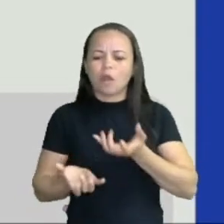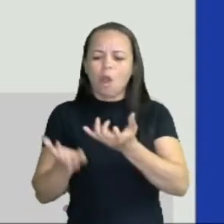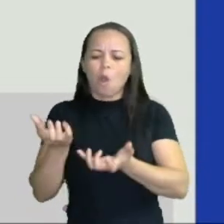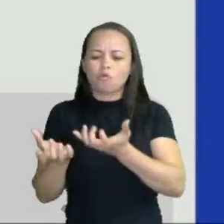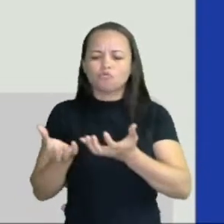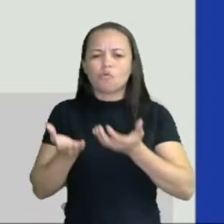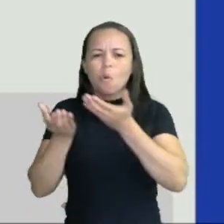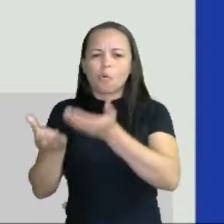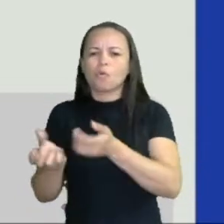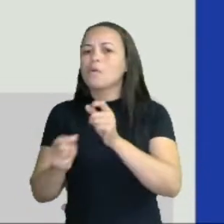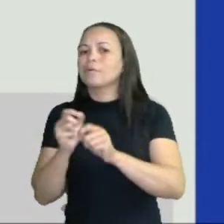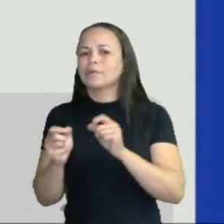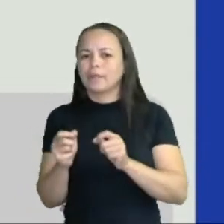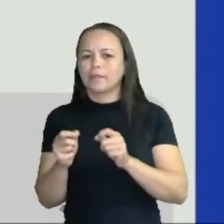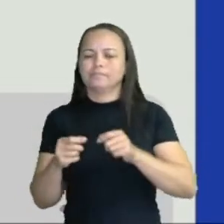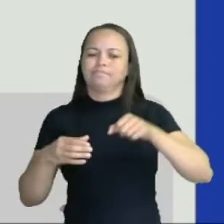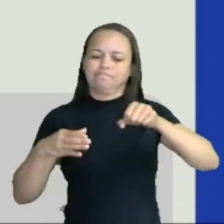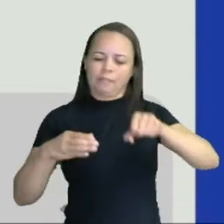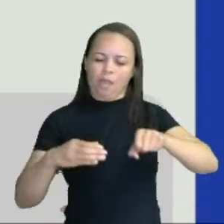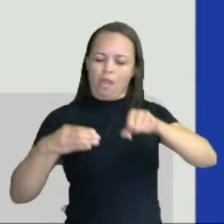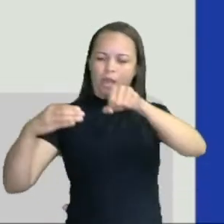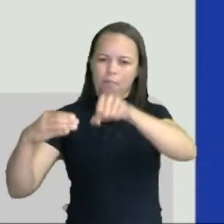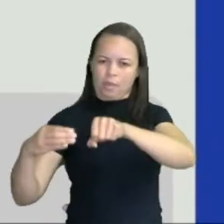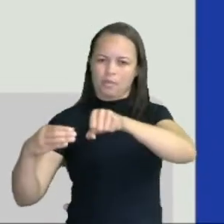a panela,